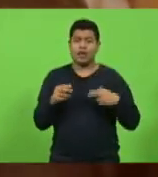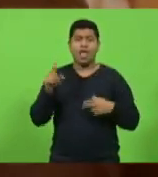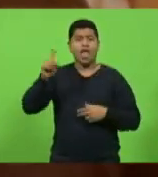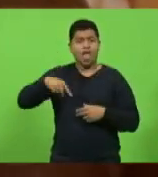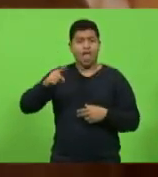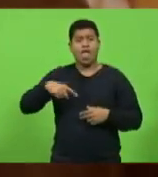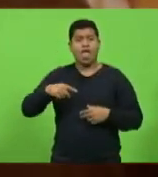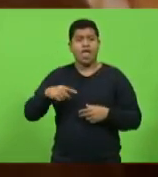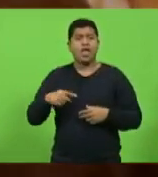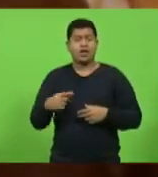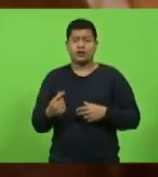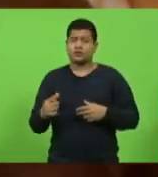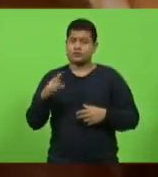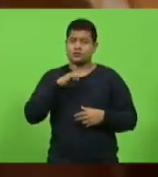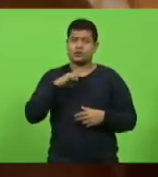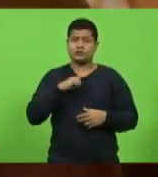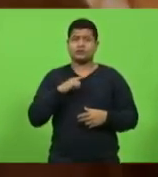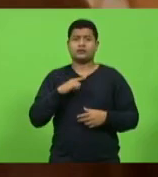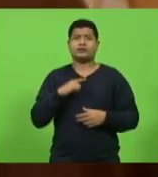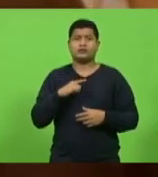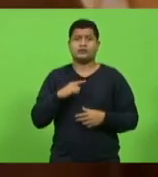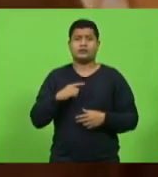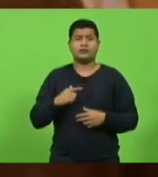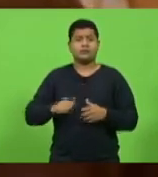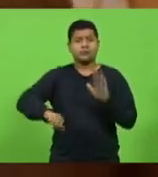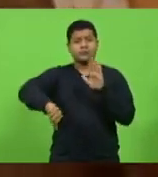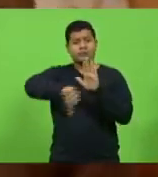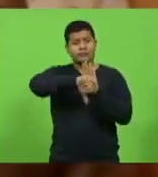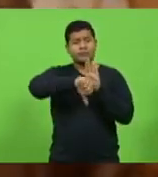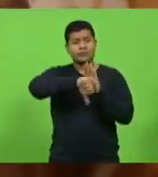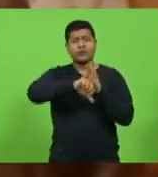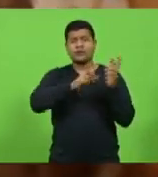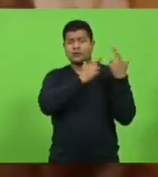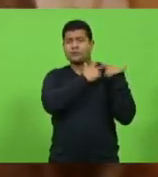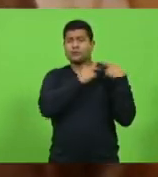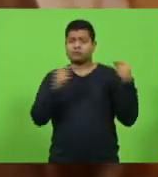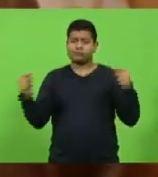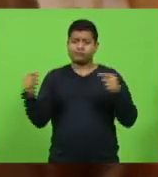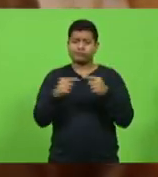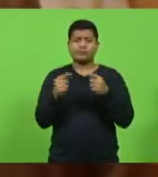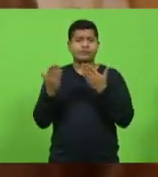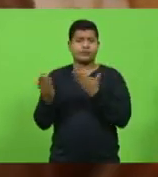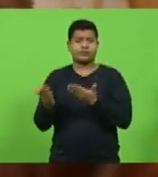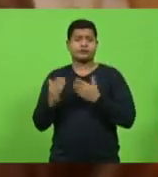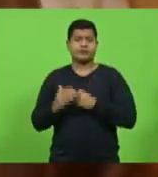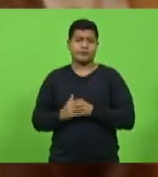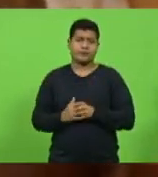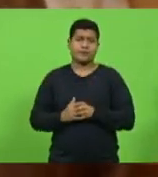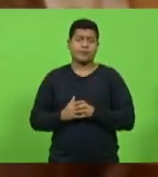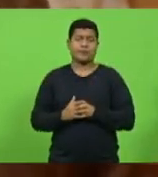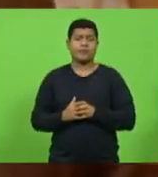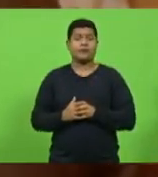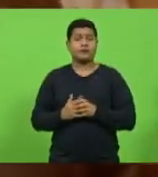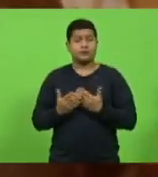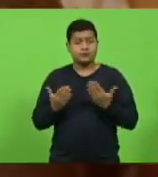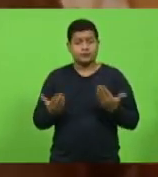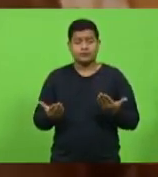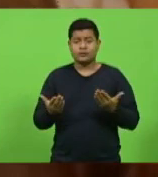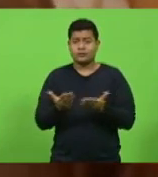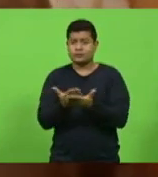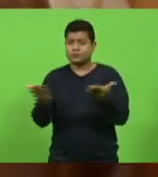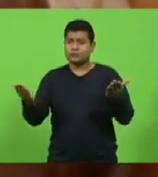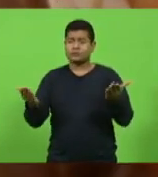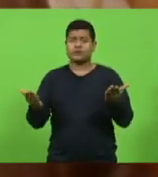e, por consecutário lógico, o crime de responsabilidade também. Diante disso, excelências, sem